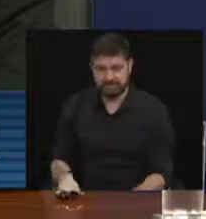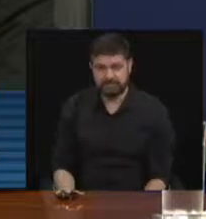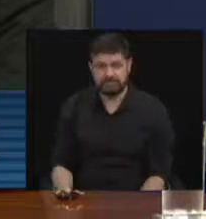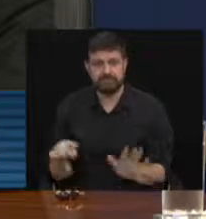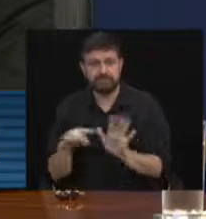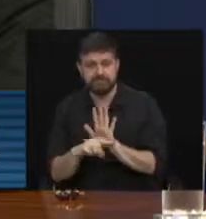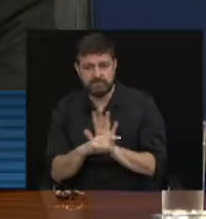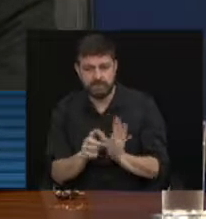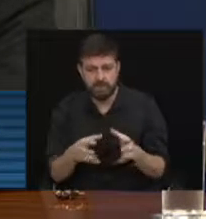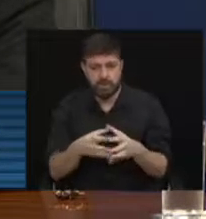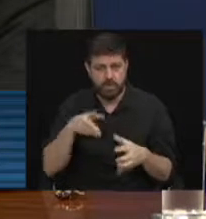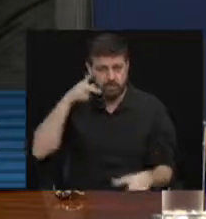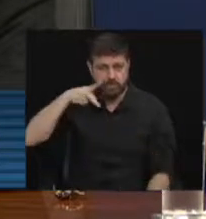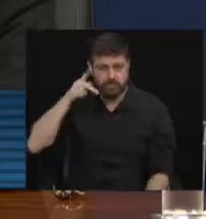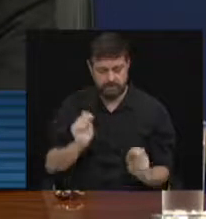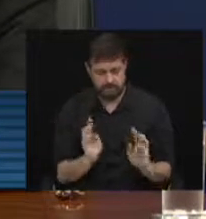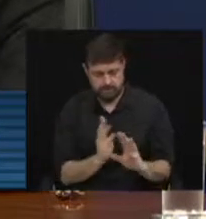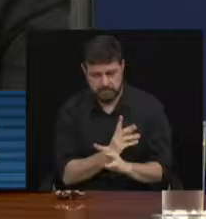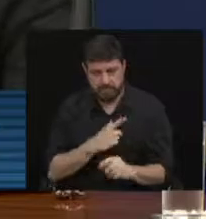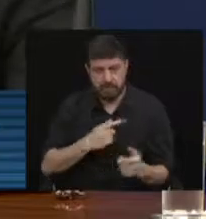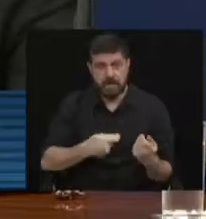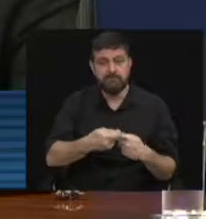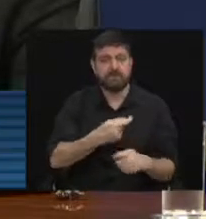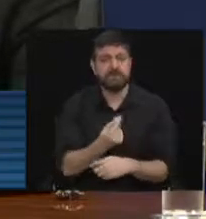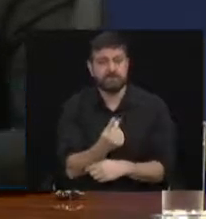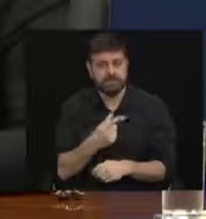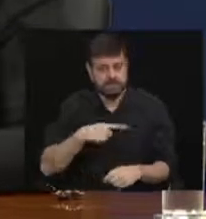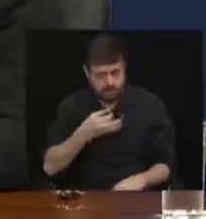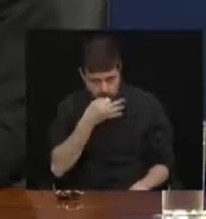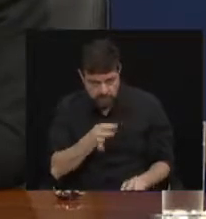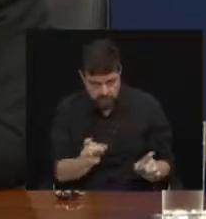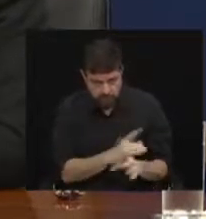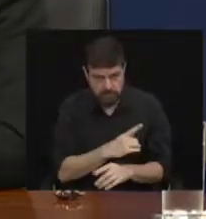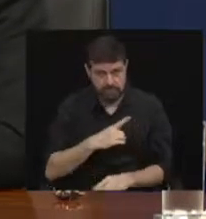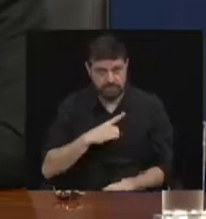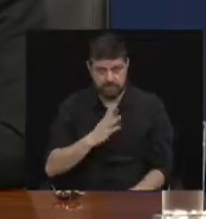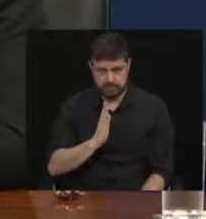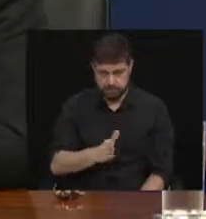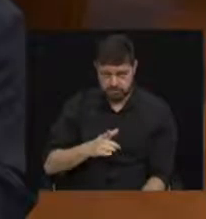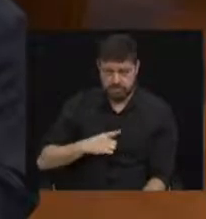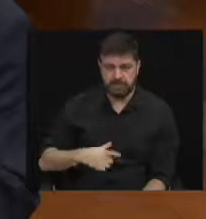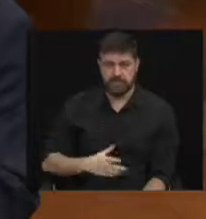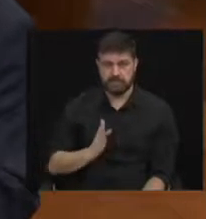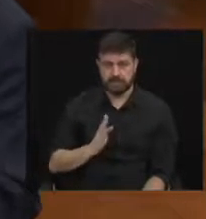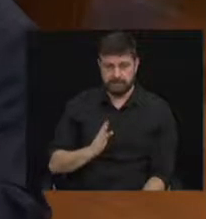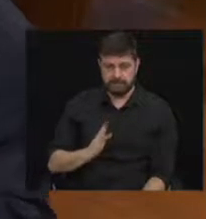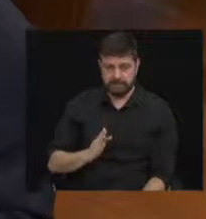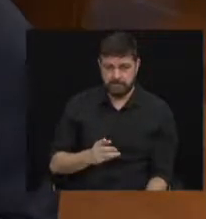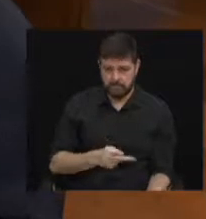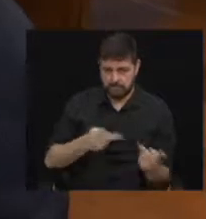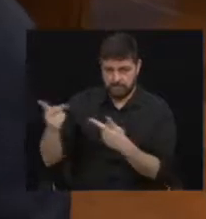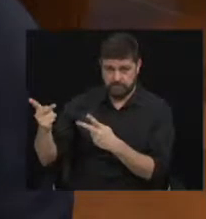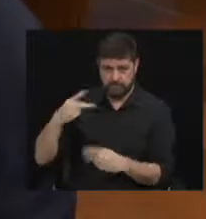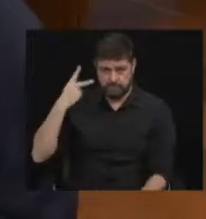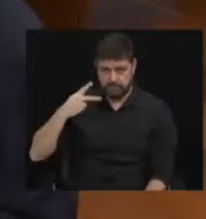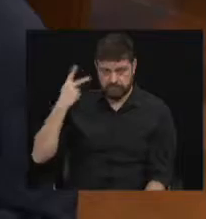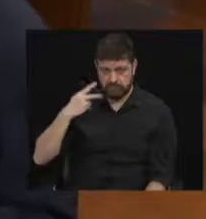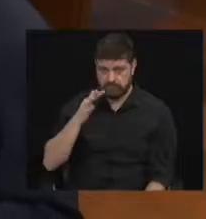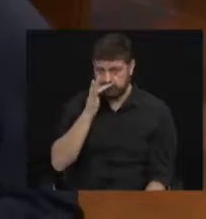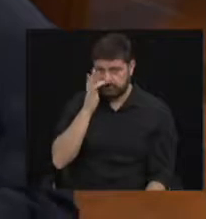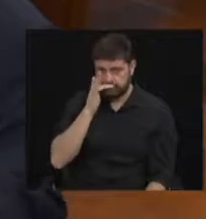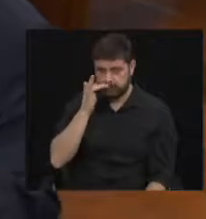do prefeito municipal, que dispõe sobre a desafetação de parte de área de praça de bens públicos de uso comum do povo para afetação de uso